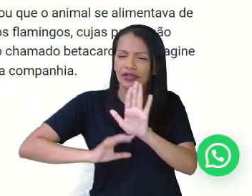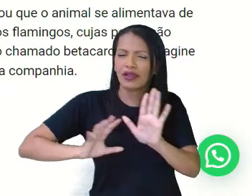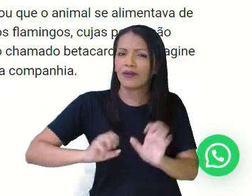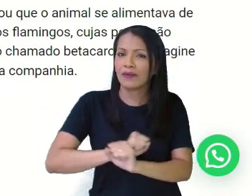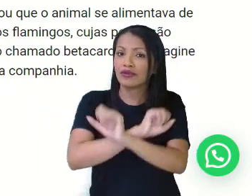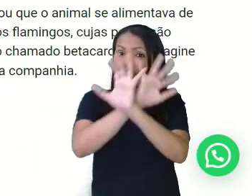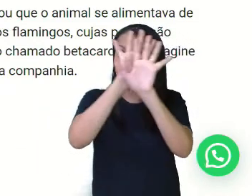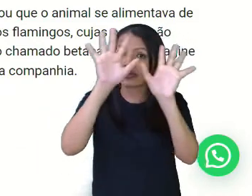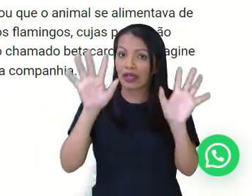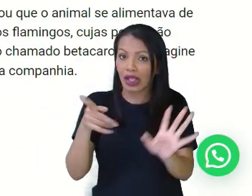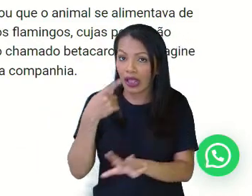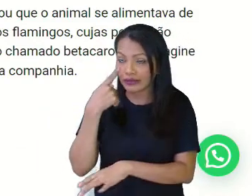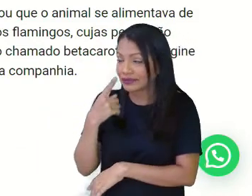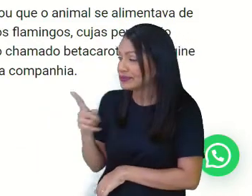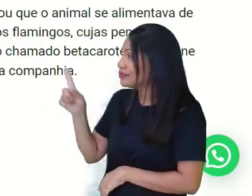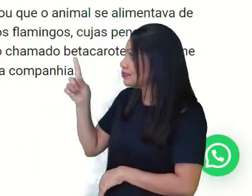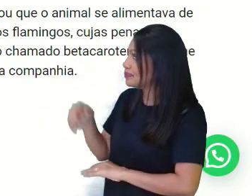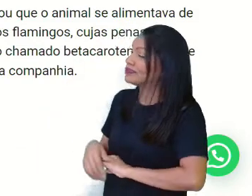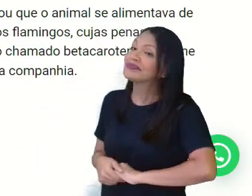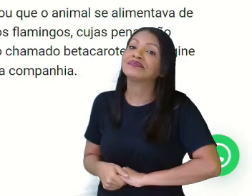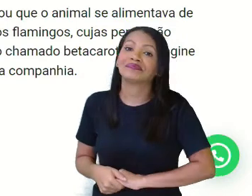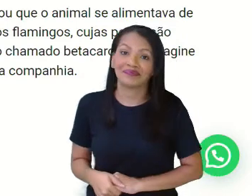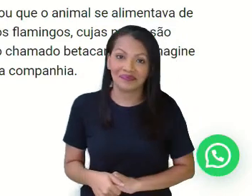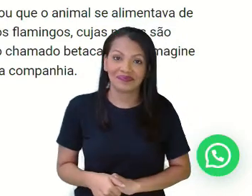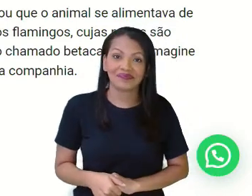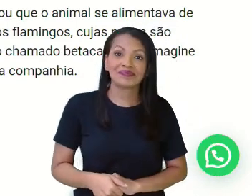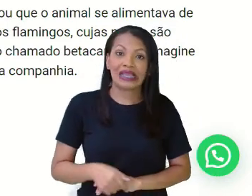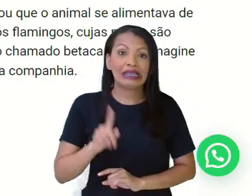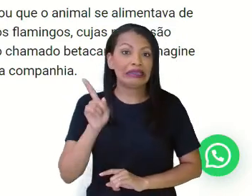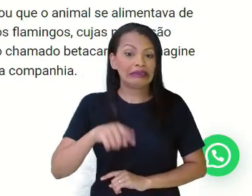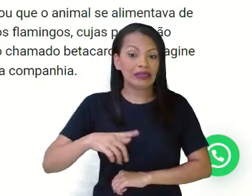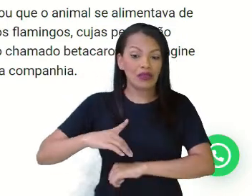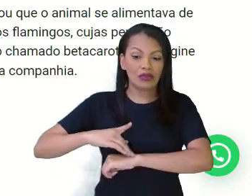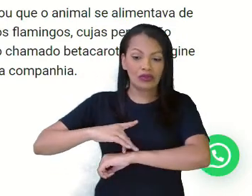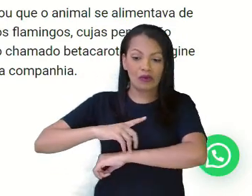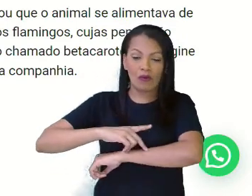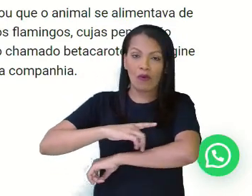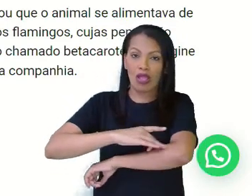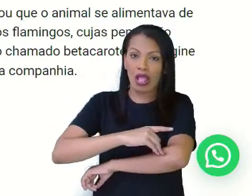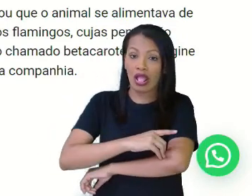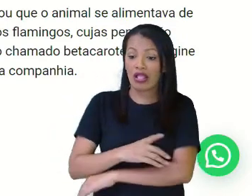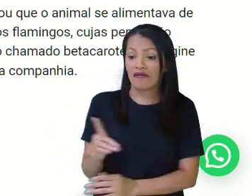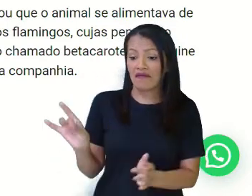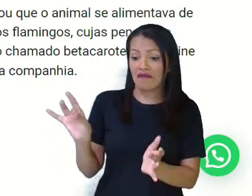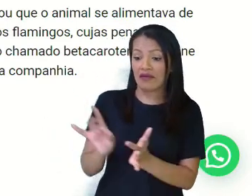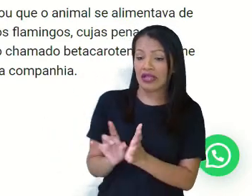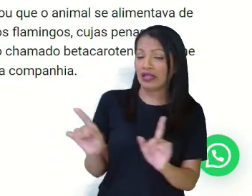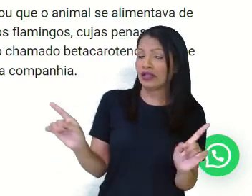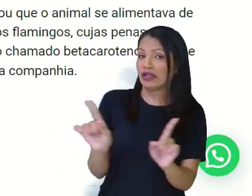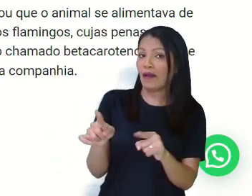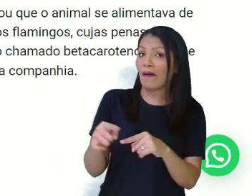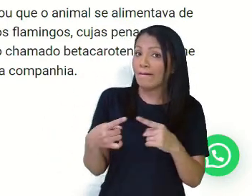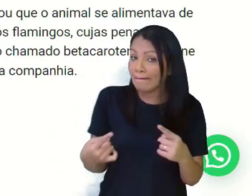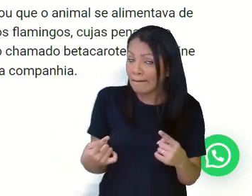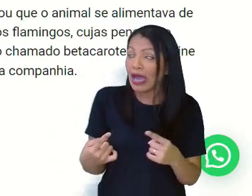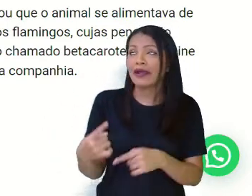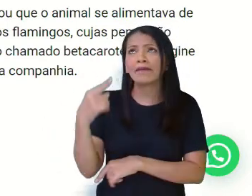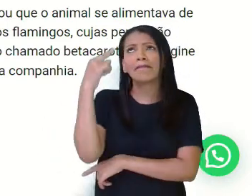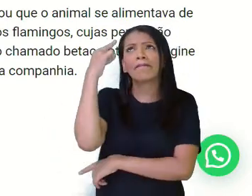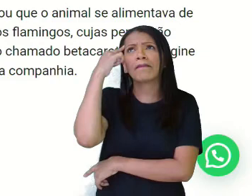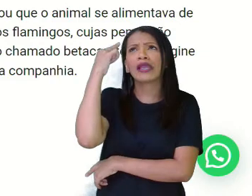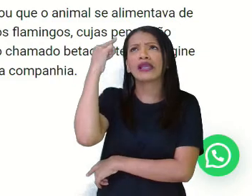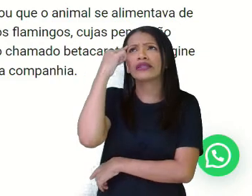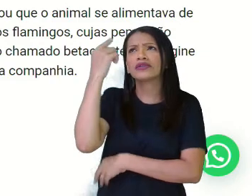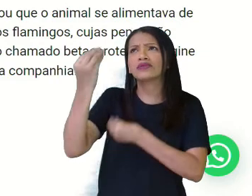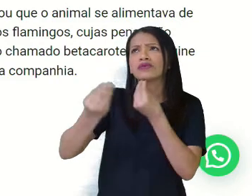tela mostra exatamente isso. Esse dinossauro, que não é uma réplica real, mas o que os cientistas pensaram